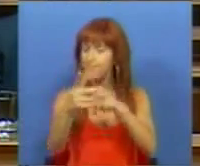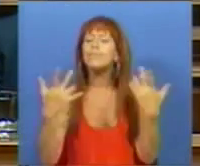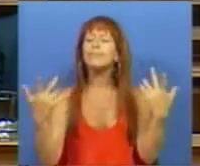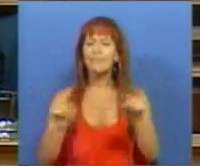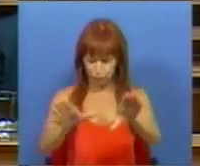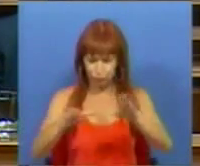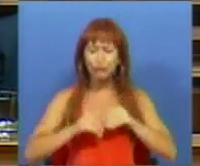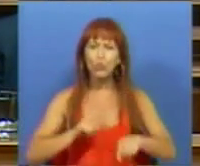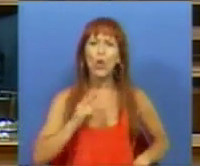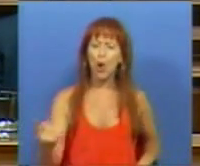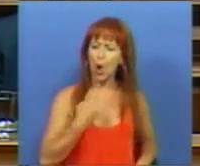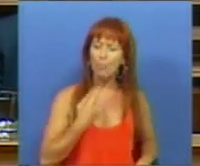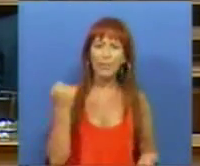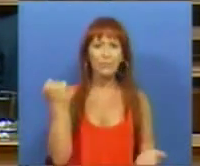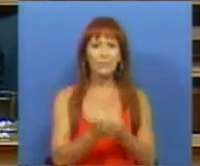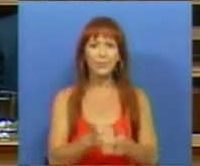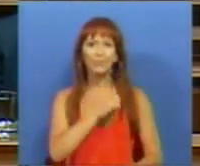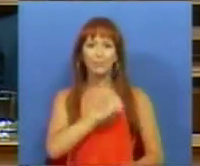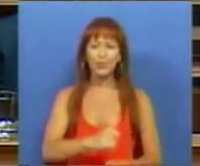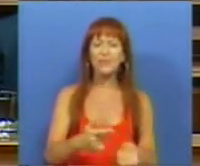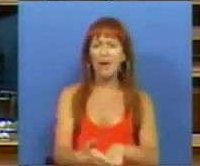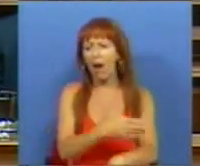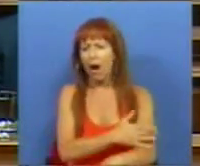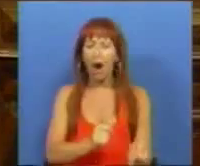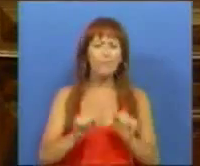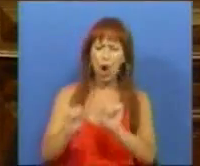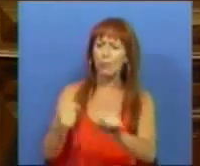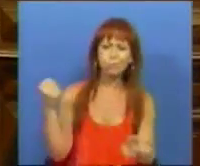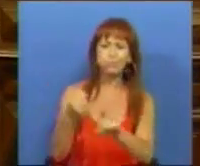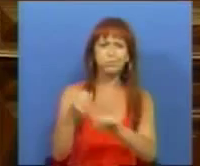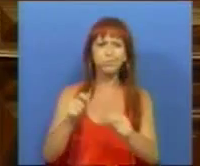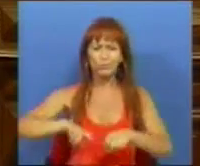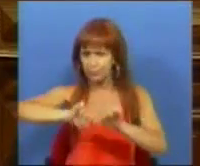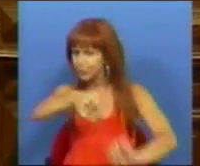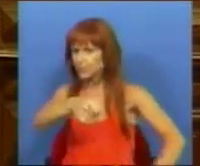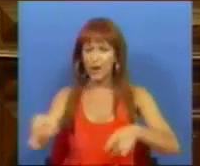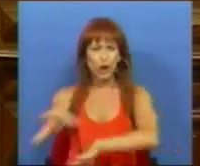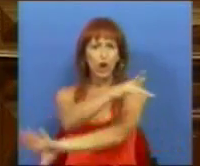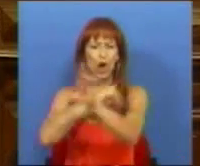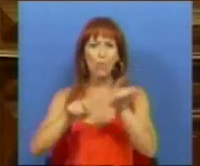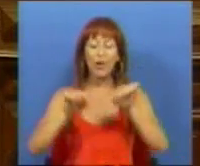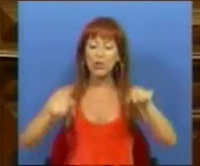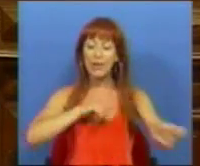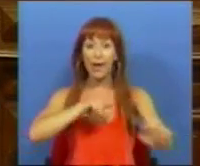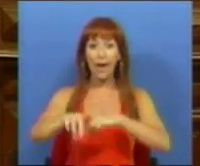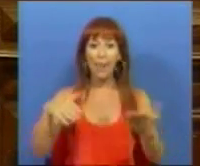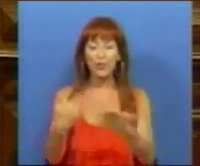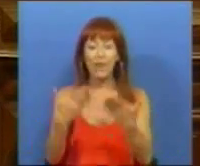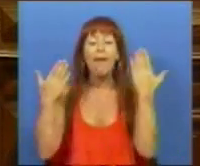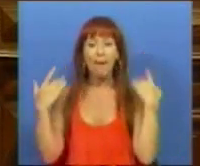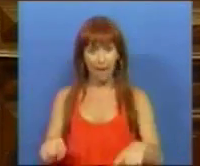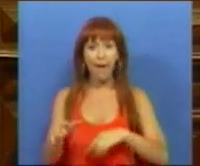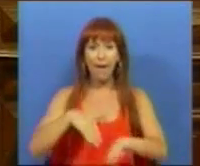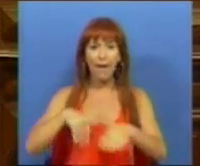é aceitar o visto prévio, recusar-se a combater a destruição da Europa que estas políticas estão